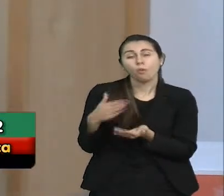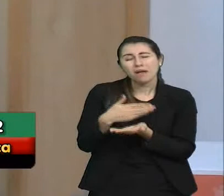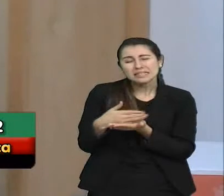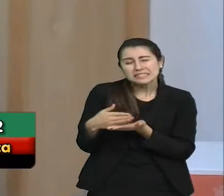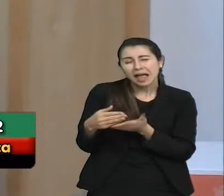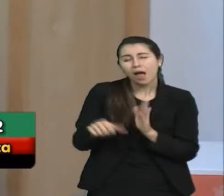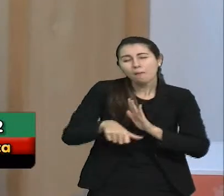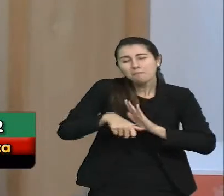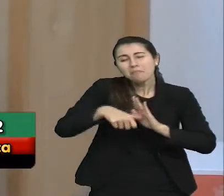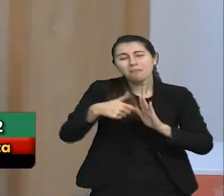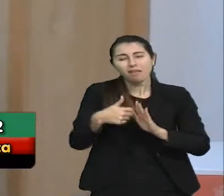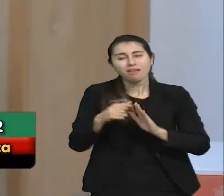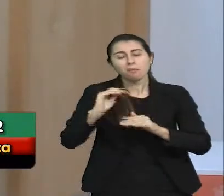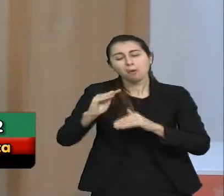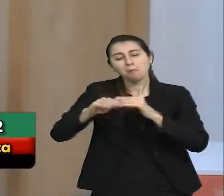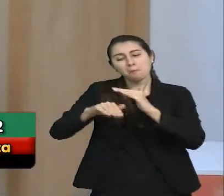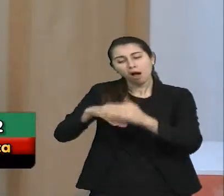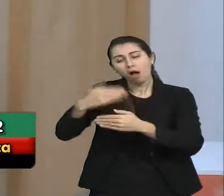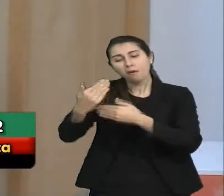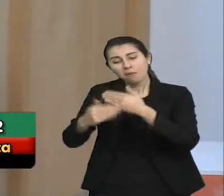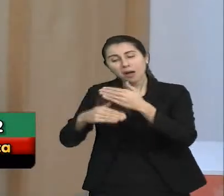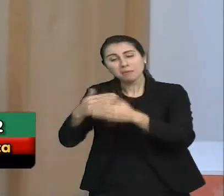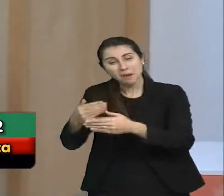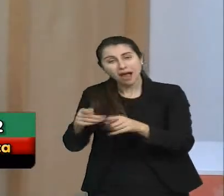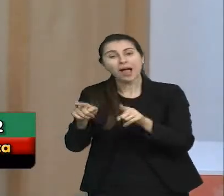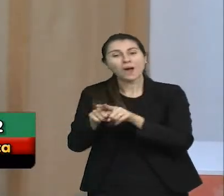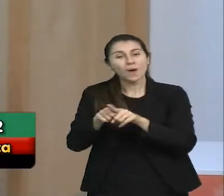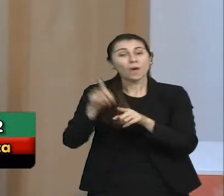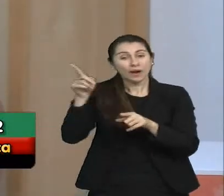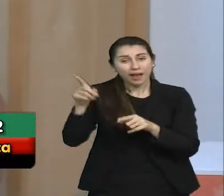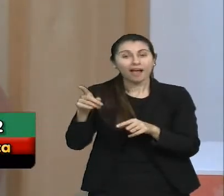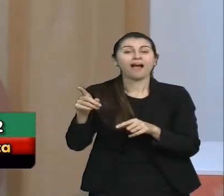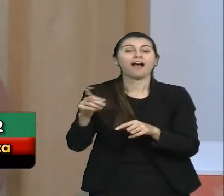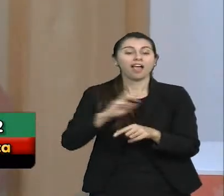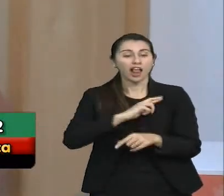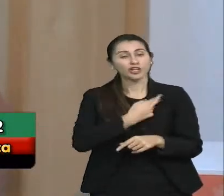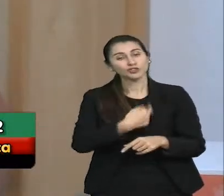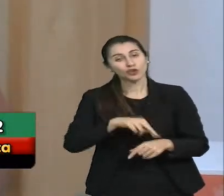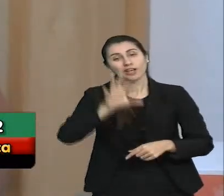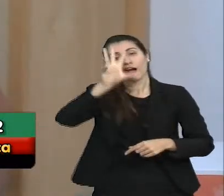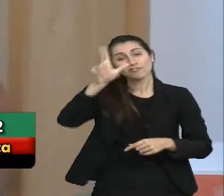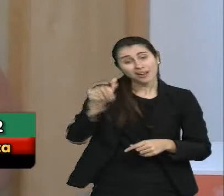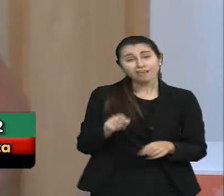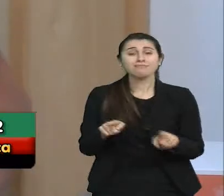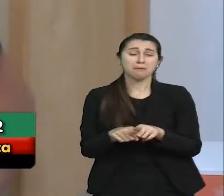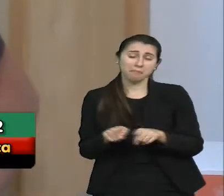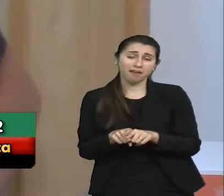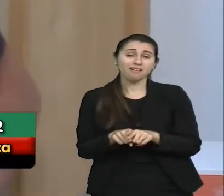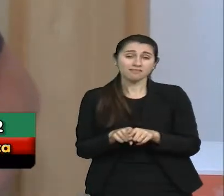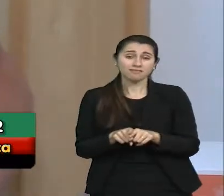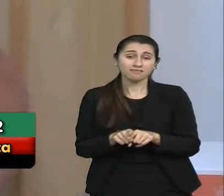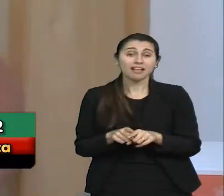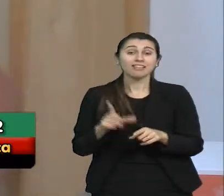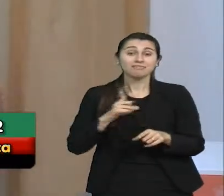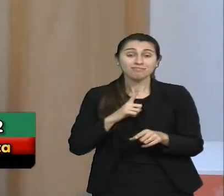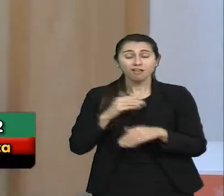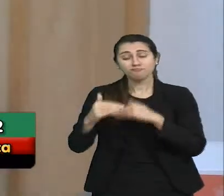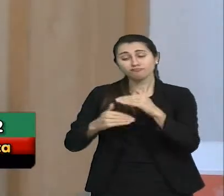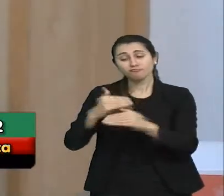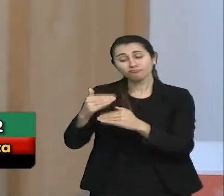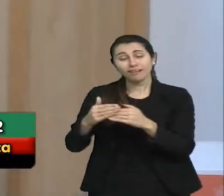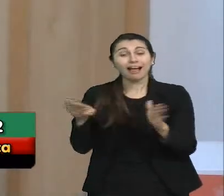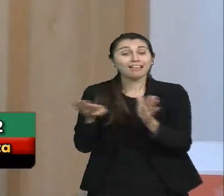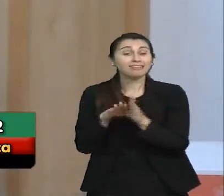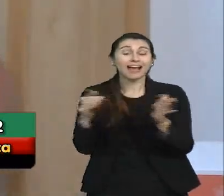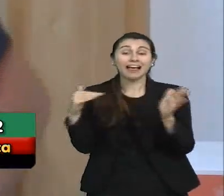começou o Fórum dos Povos de Matriz Africana, lá atrás com o Deda, mandei um abraço para ele, por gentileza, e deu prosperidade até hoje. Então, a minha sugestão